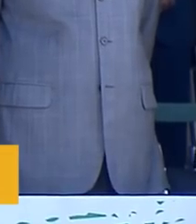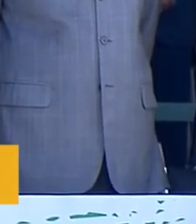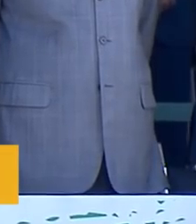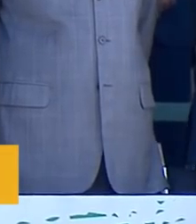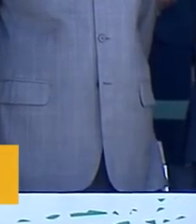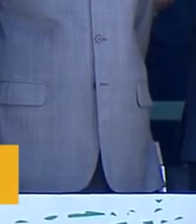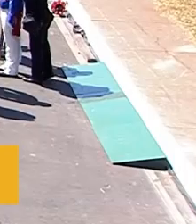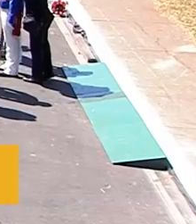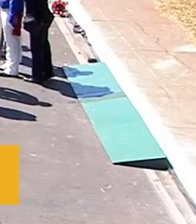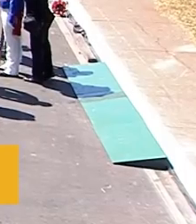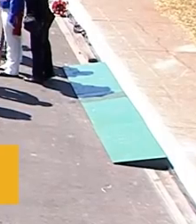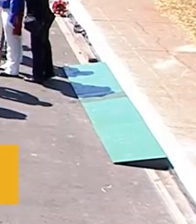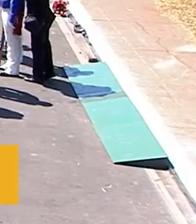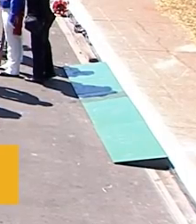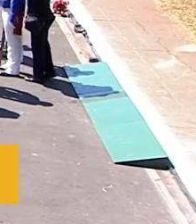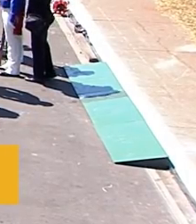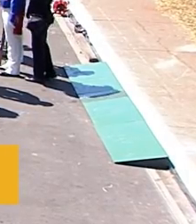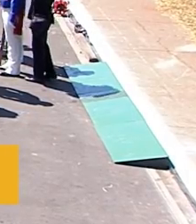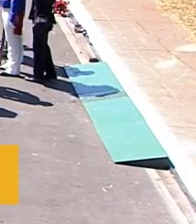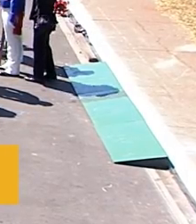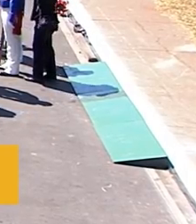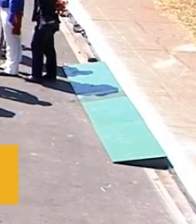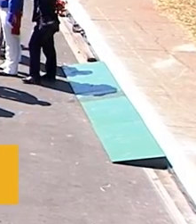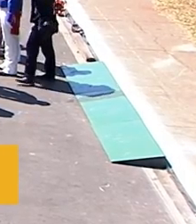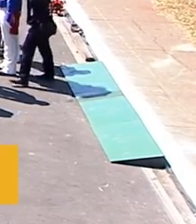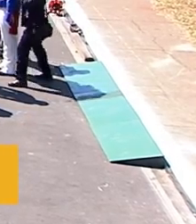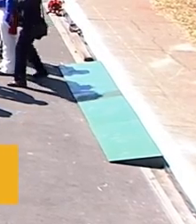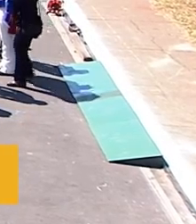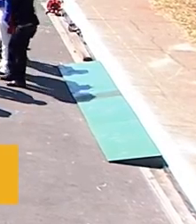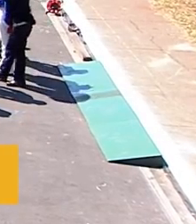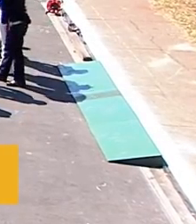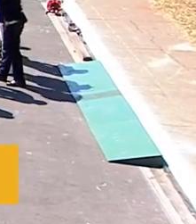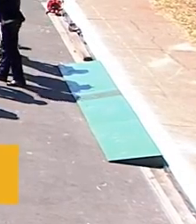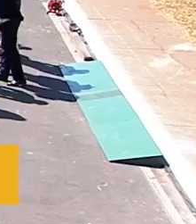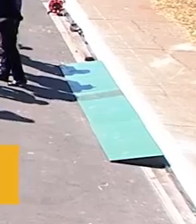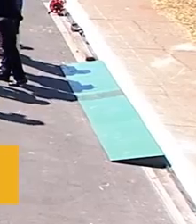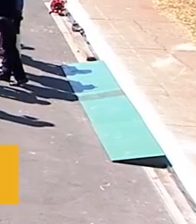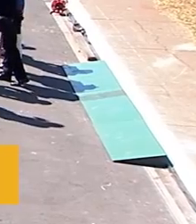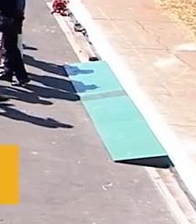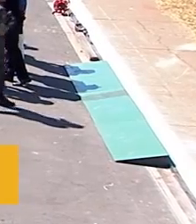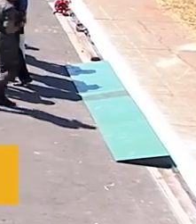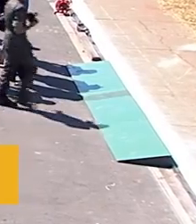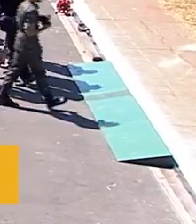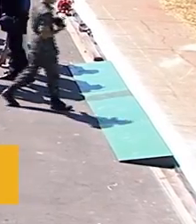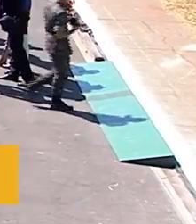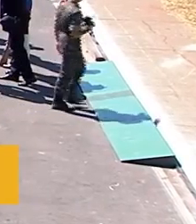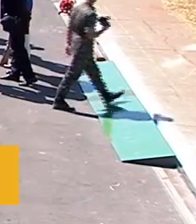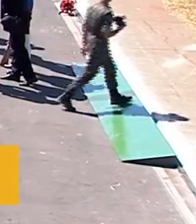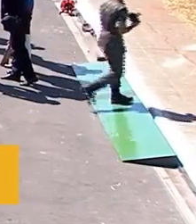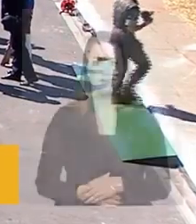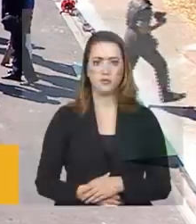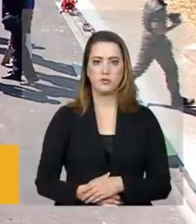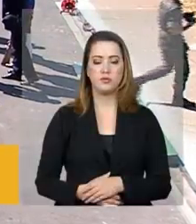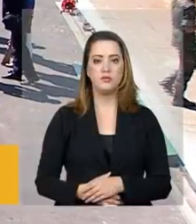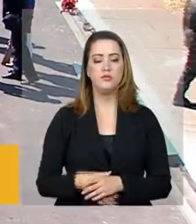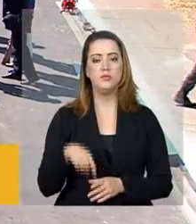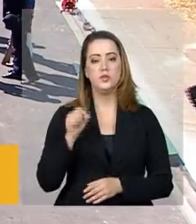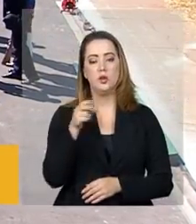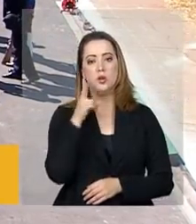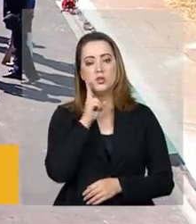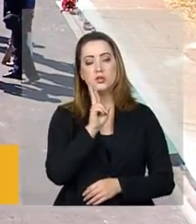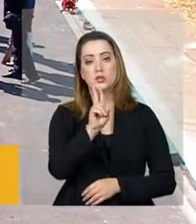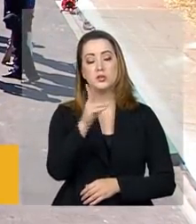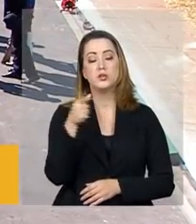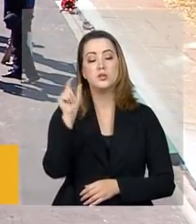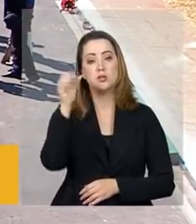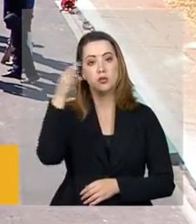ordem unida sem comando, para a apresentação de 7 de setembro, ela se divide em três grupamentos. Esse aí que nós estamos vendo é